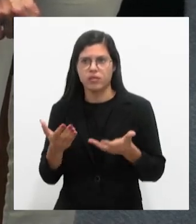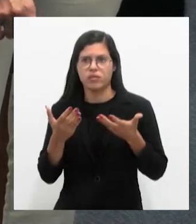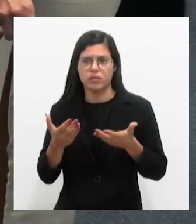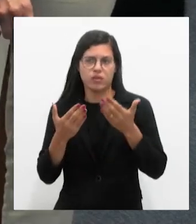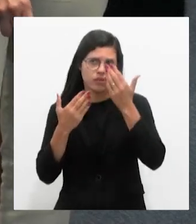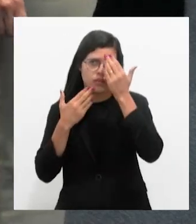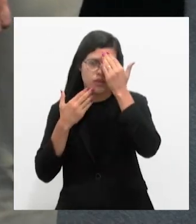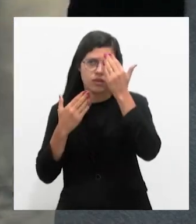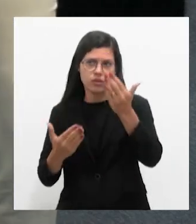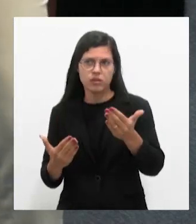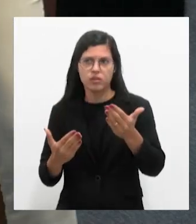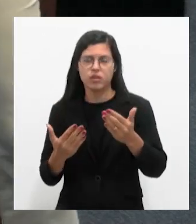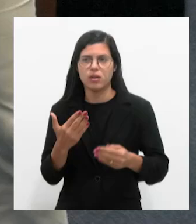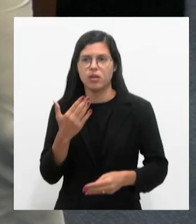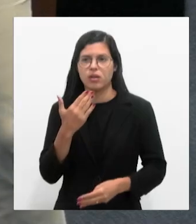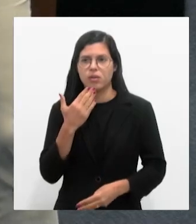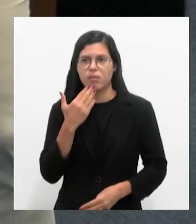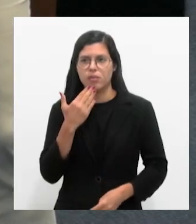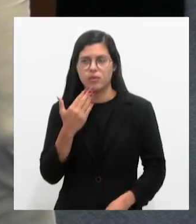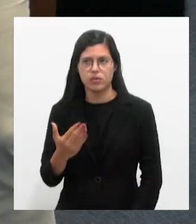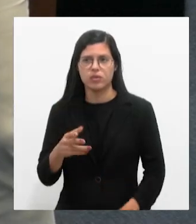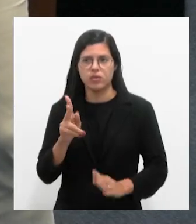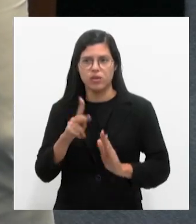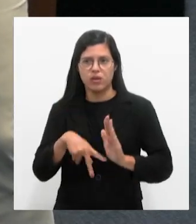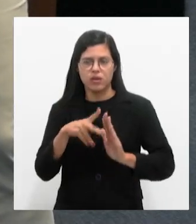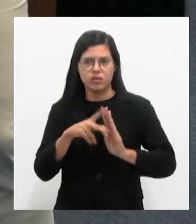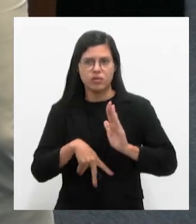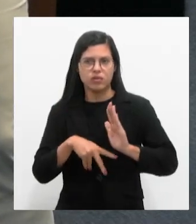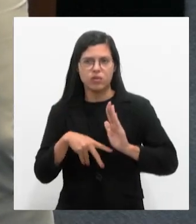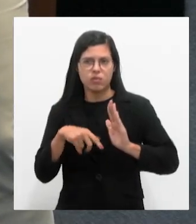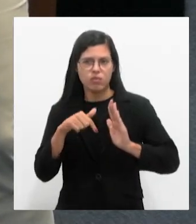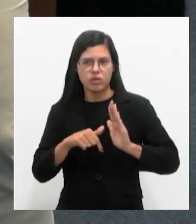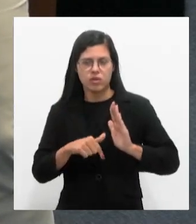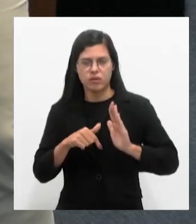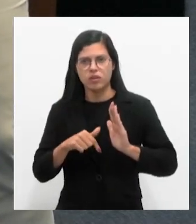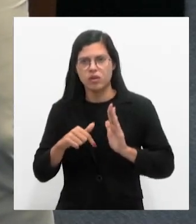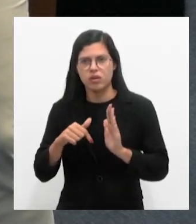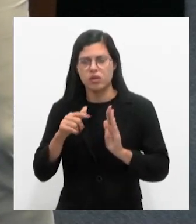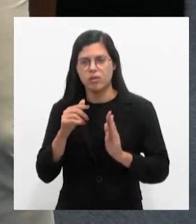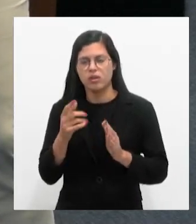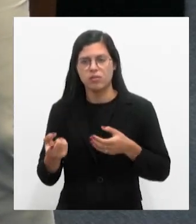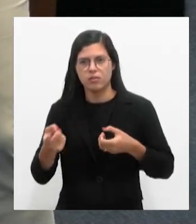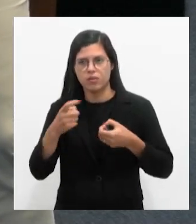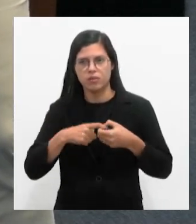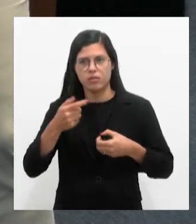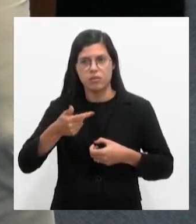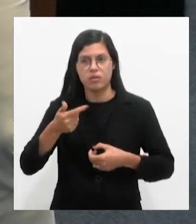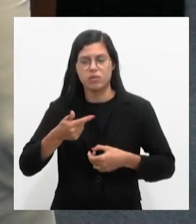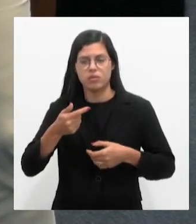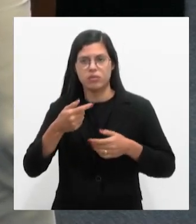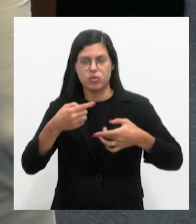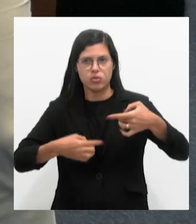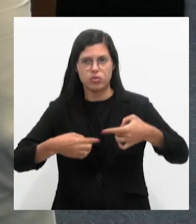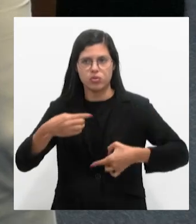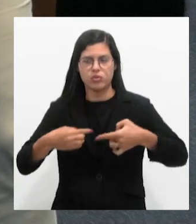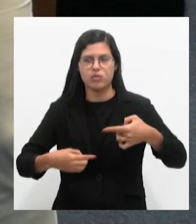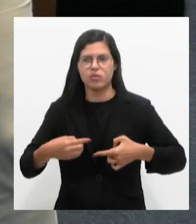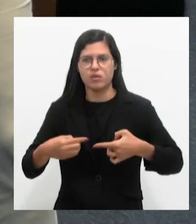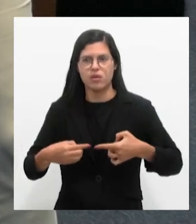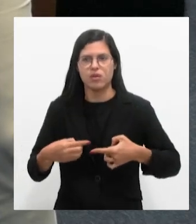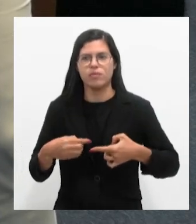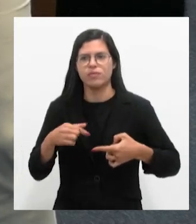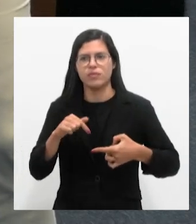agradecer e pedir aí que esse projeto volte o mais rápido possível para a segunda discussão, para que dê tempo o